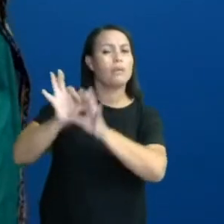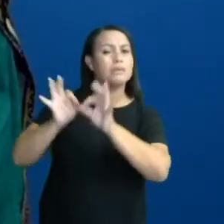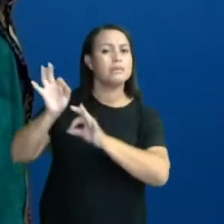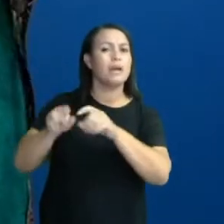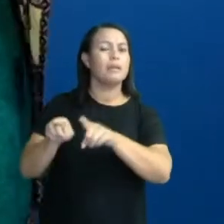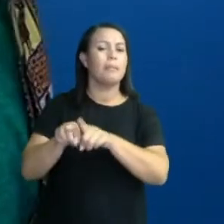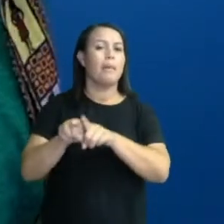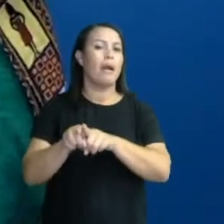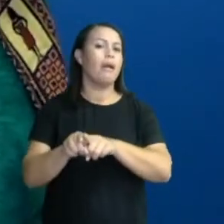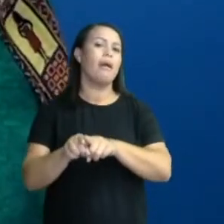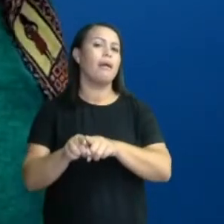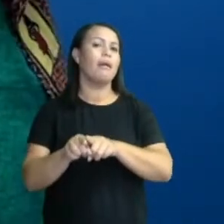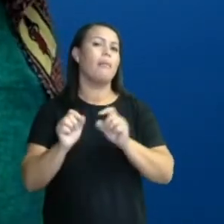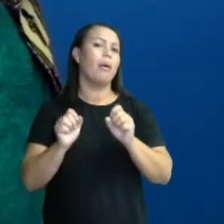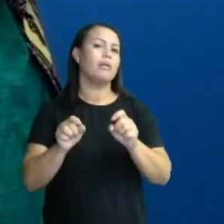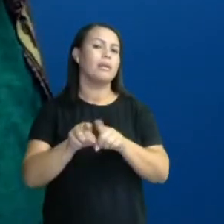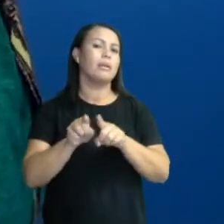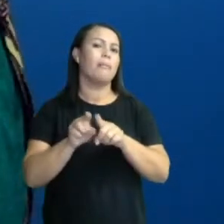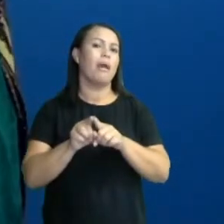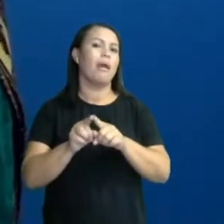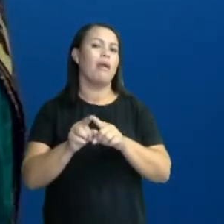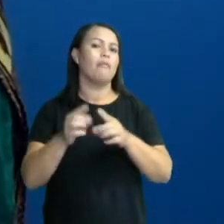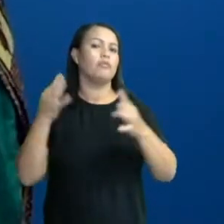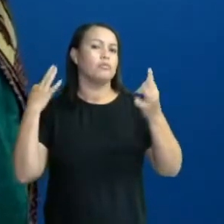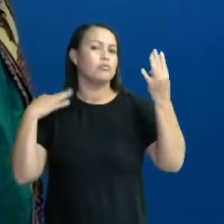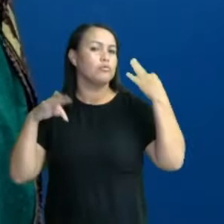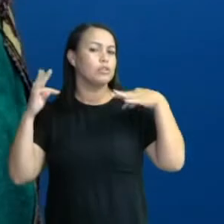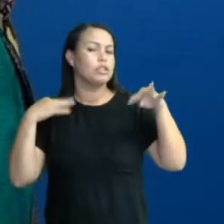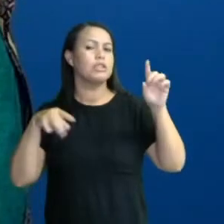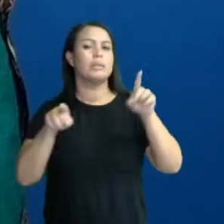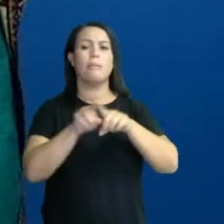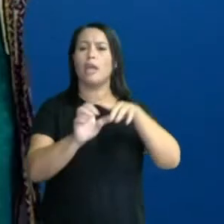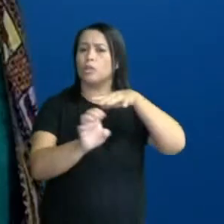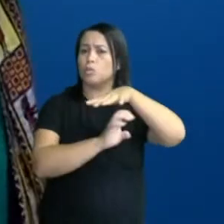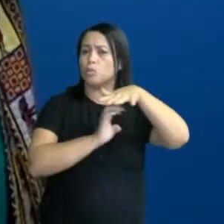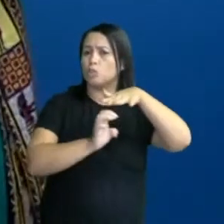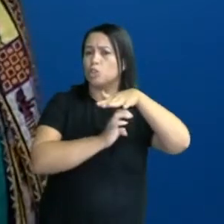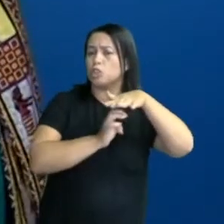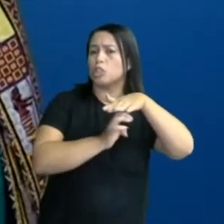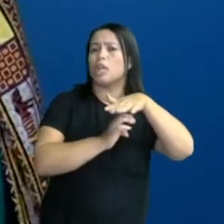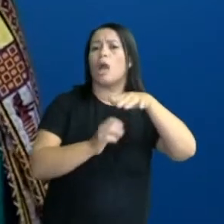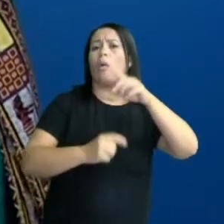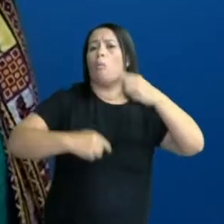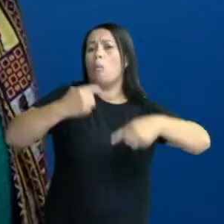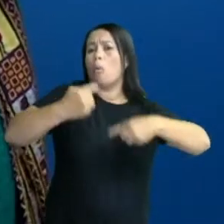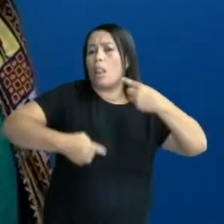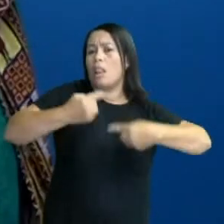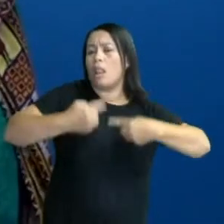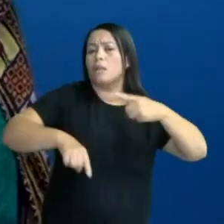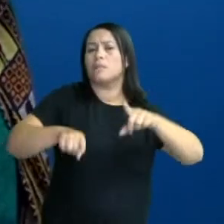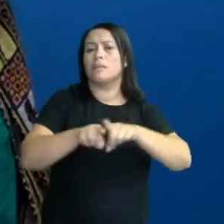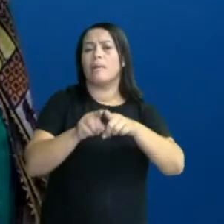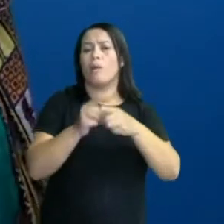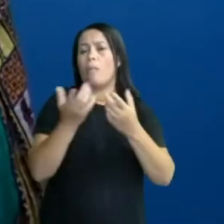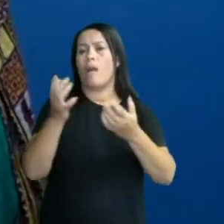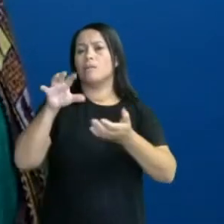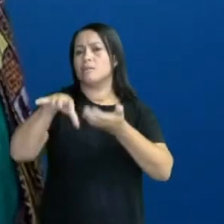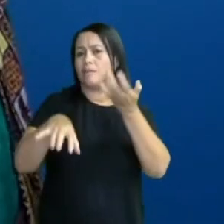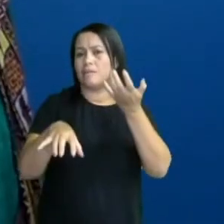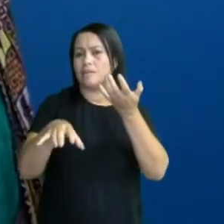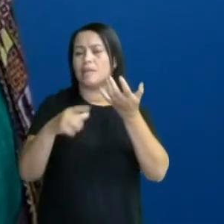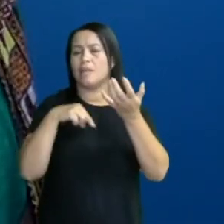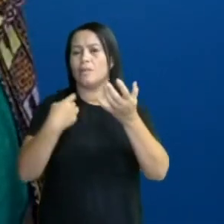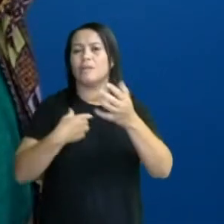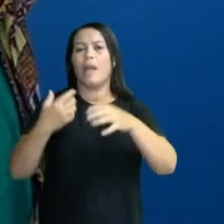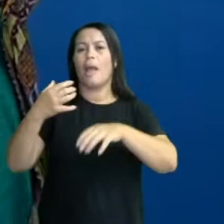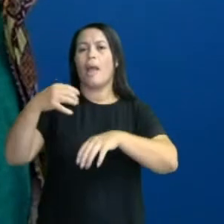Elas podem ter função turística, função industrial, função política, como é o caso de Brasília, né, a nossa